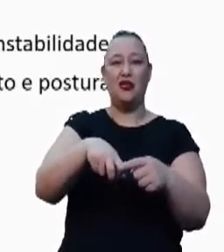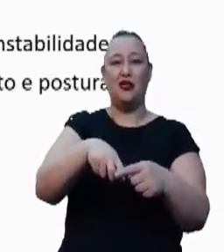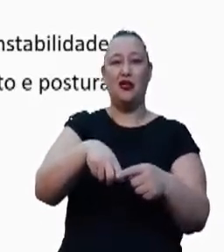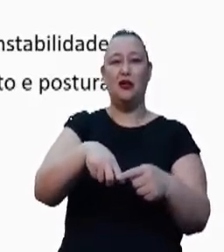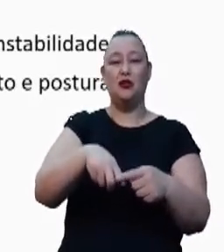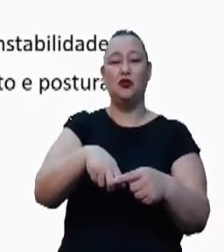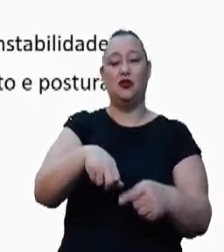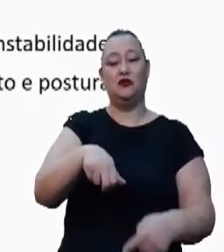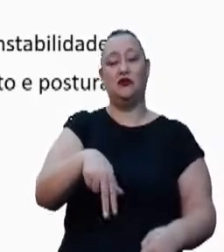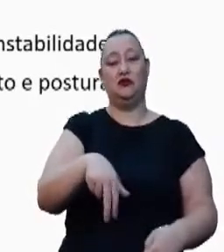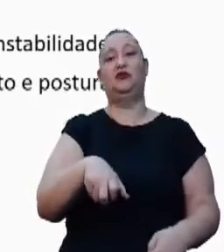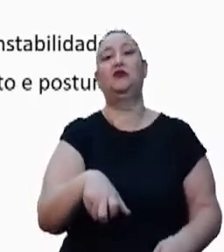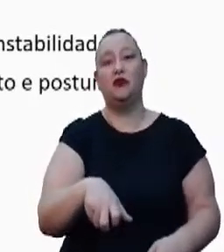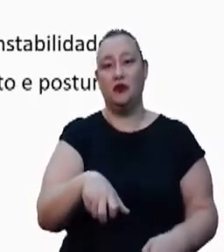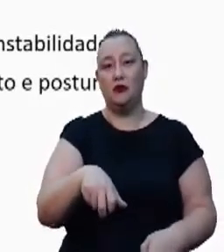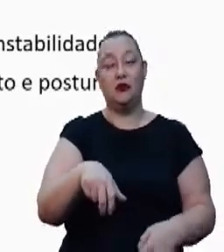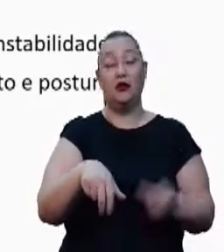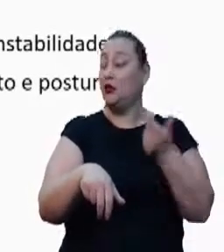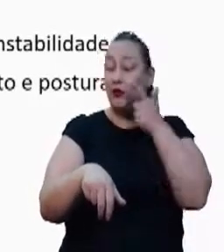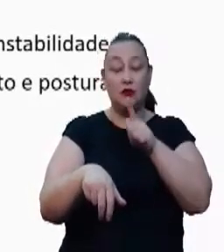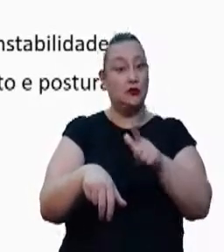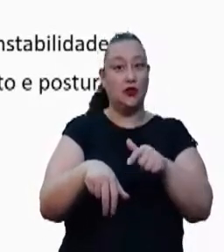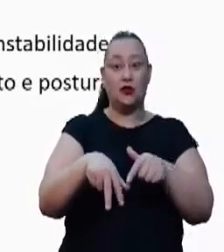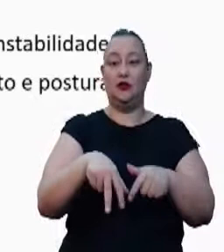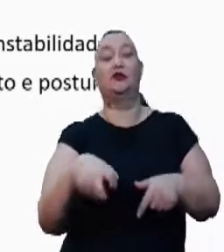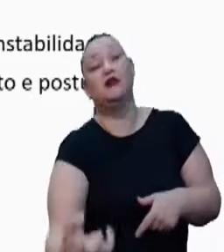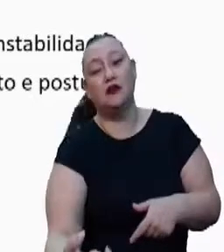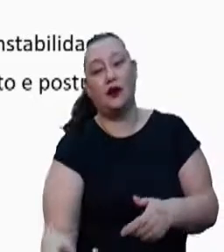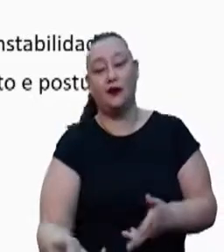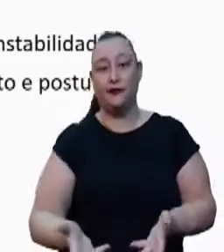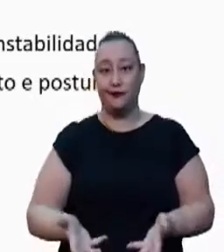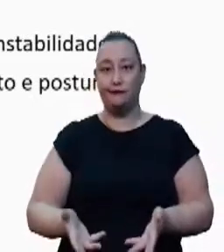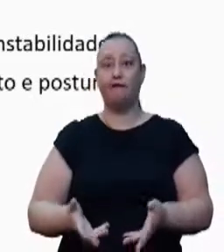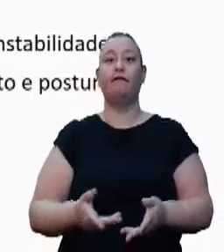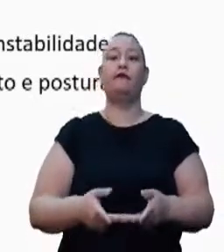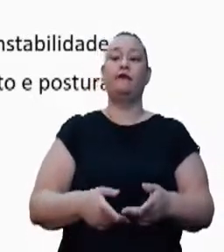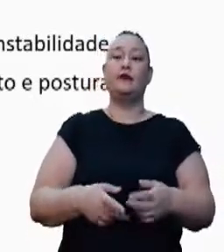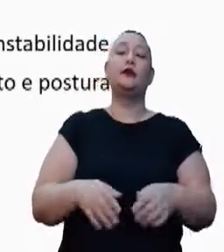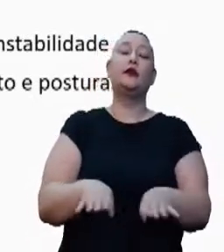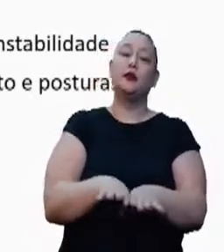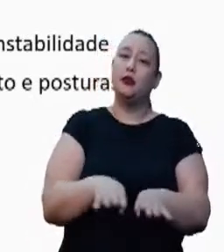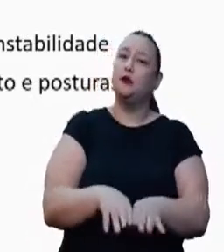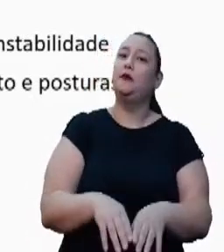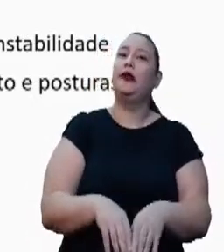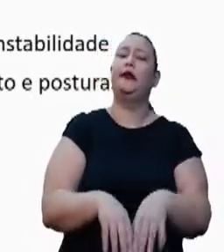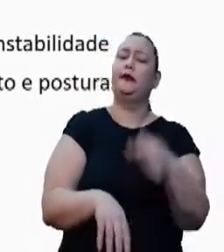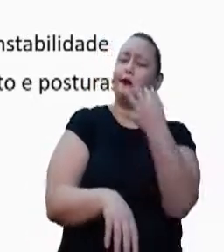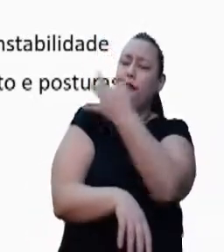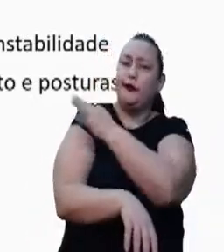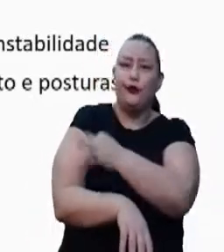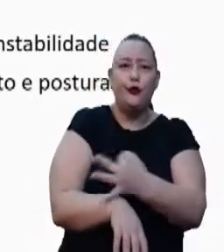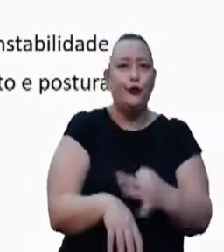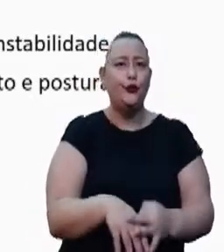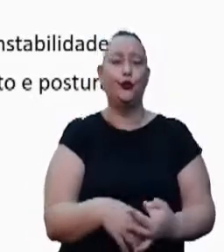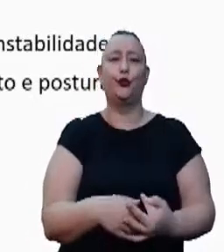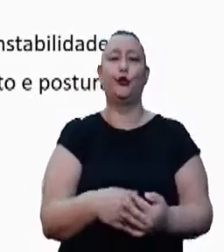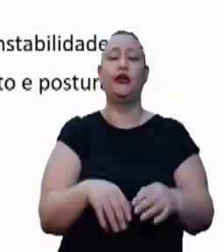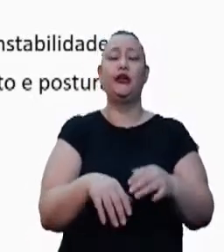joelho dobra, e não era para ele dobrar, e aí eu caio. Contraturas musculares dolorosas, por exemplo, no caso